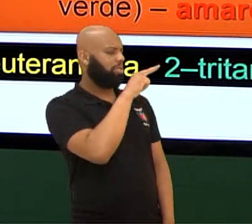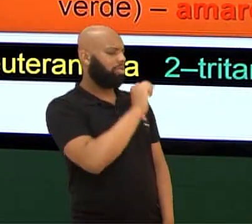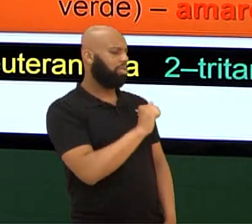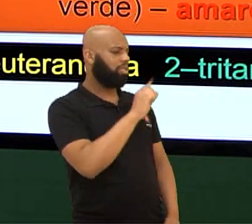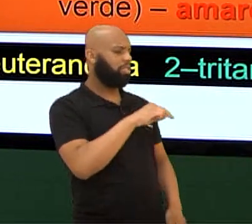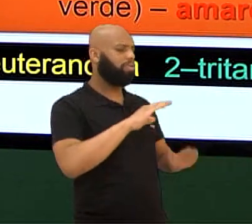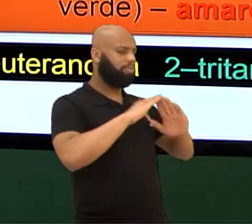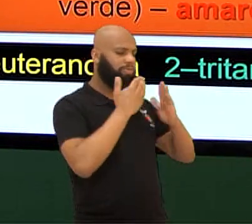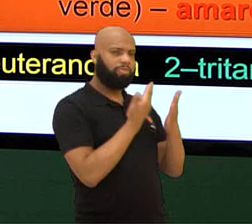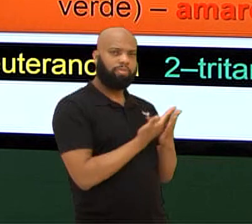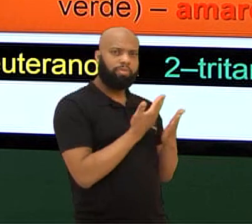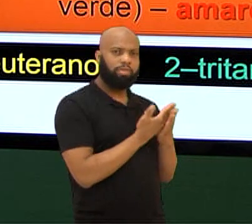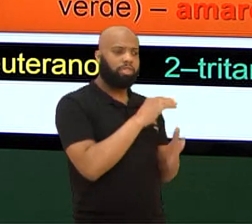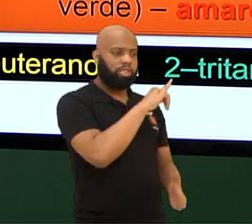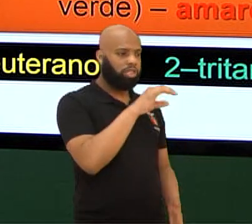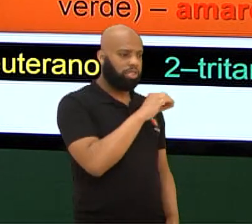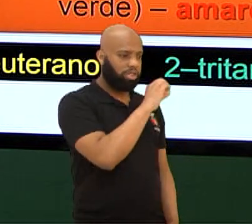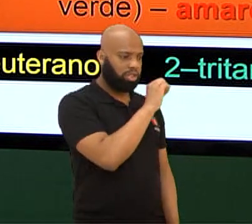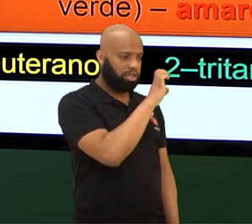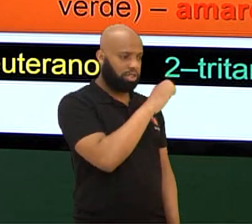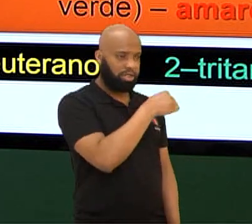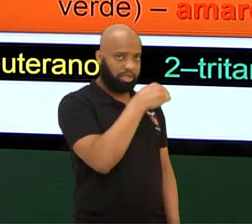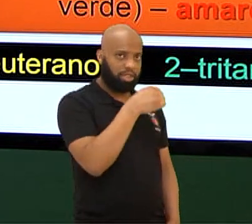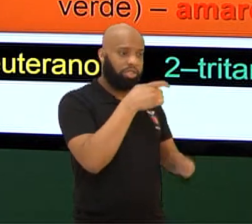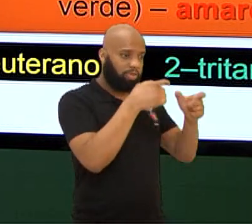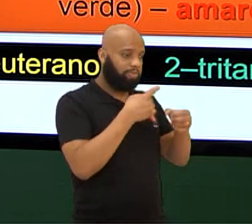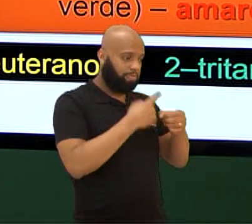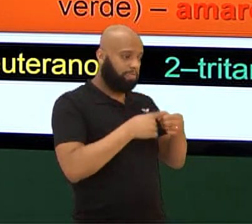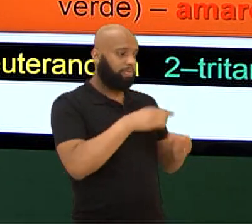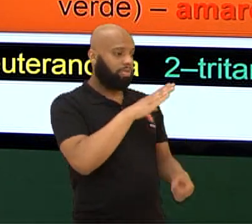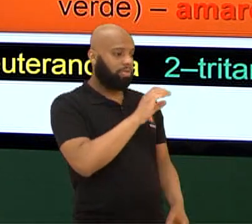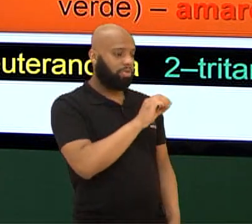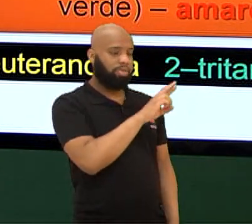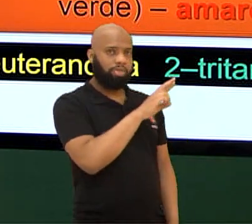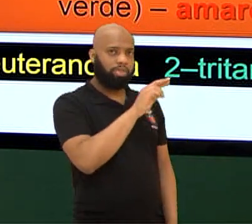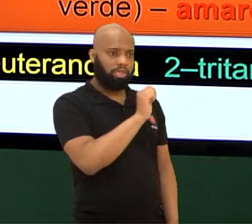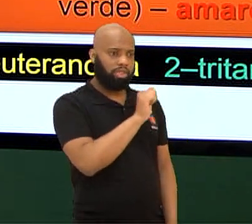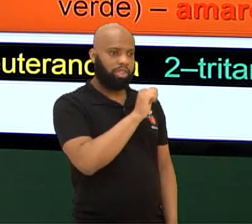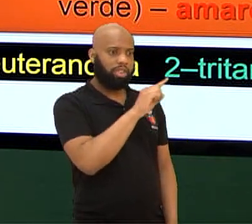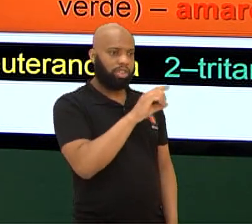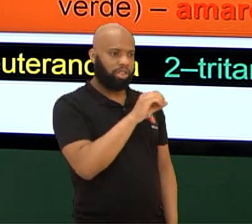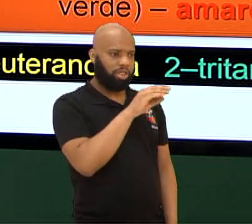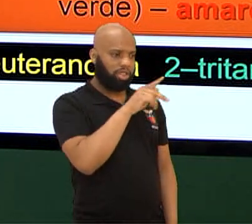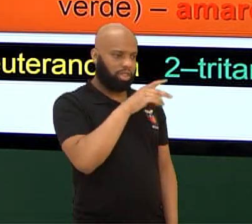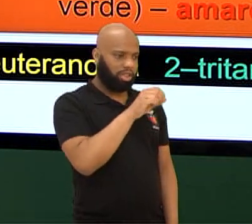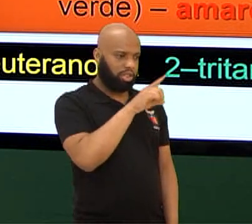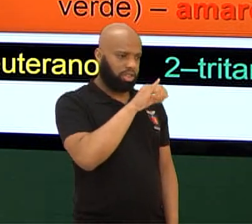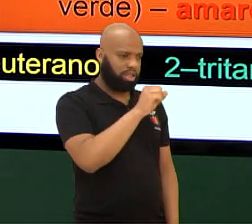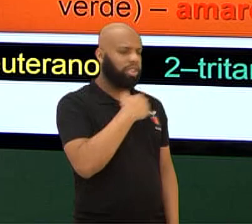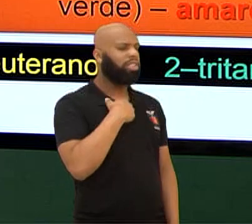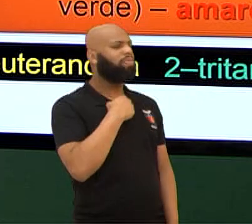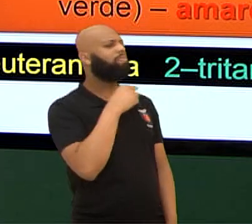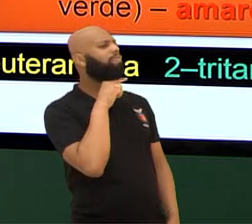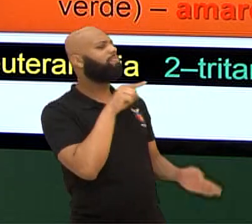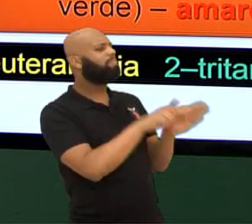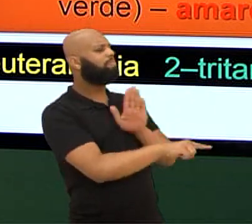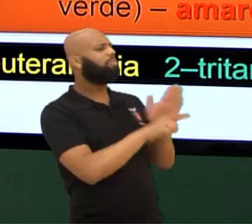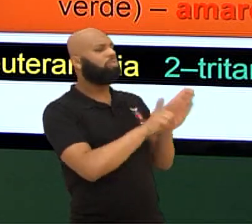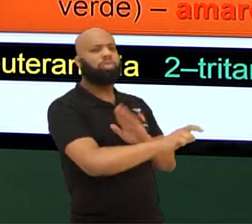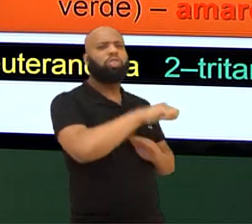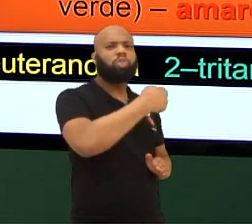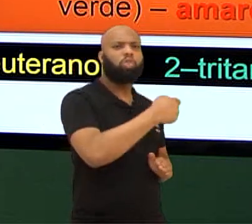Estadual José de Anchieta, de Borrasópolis. Estou com dúvida em relação à radiação dos aparelhos eletrônicos. Eles podem causar miopia